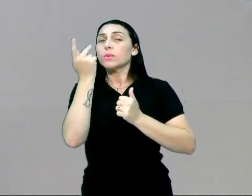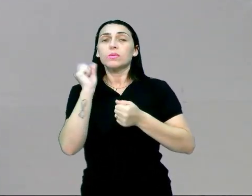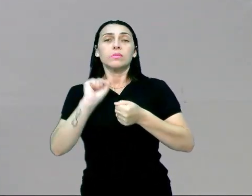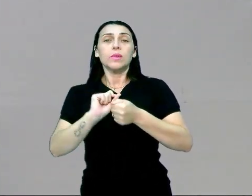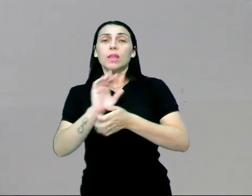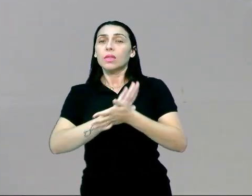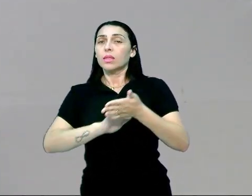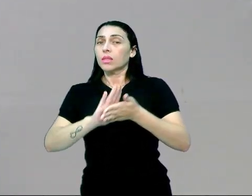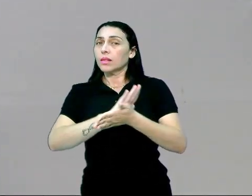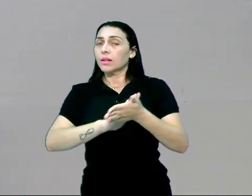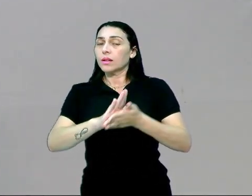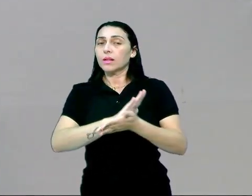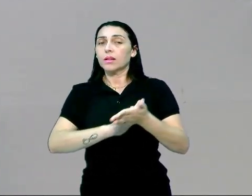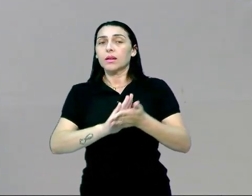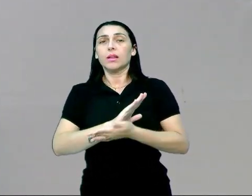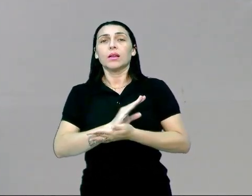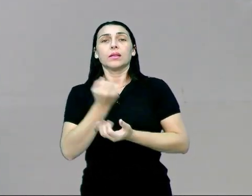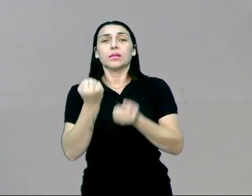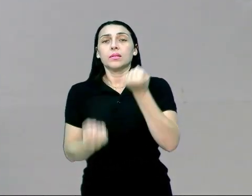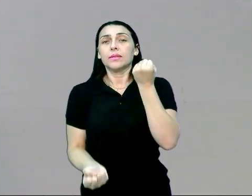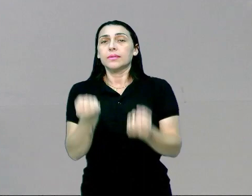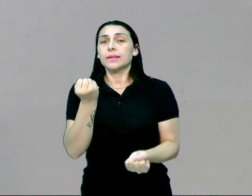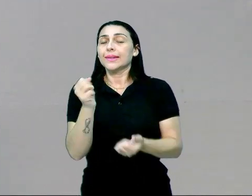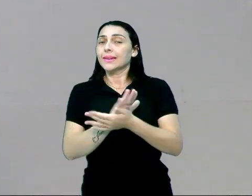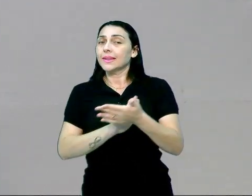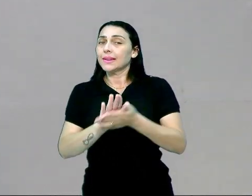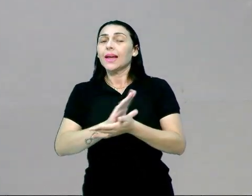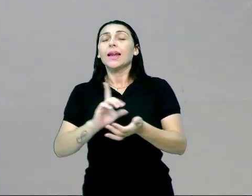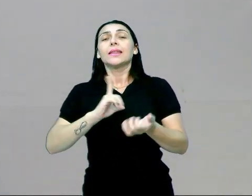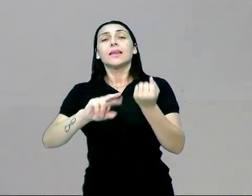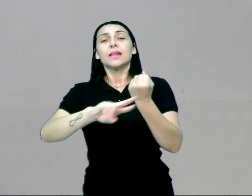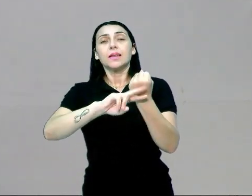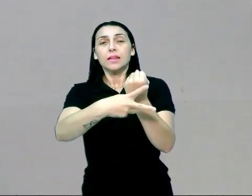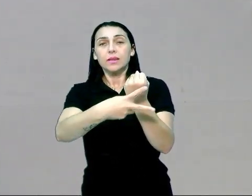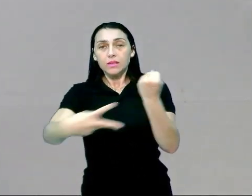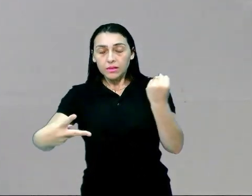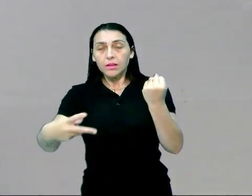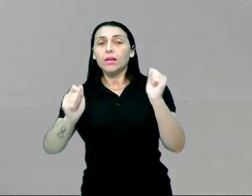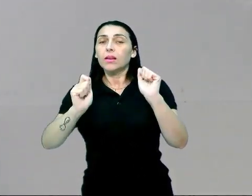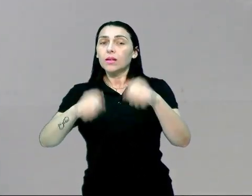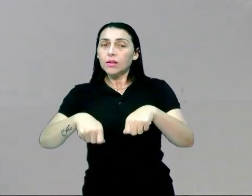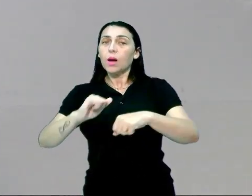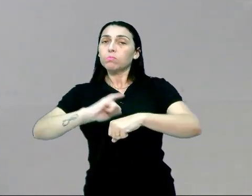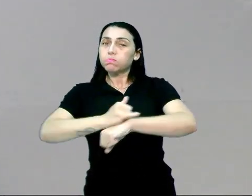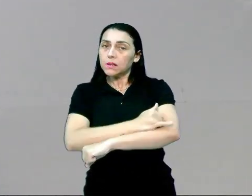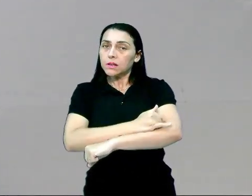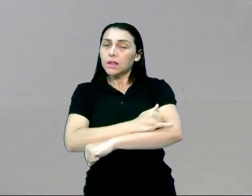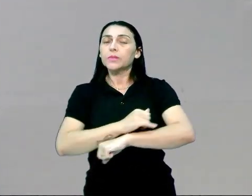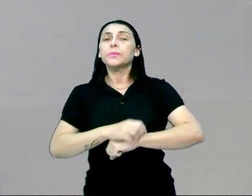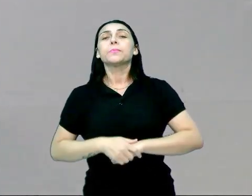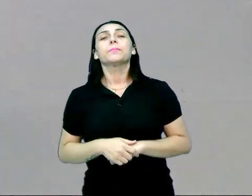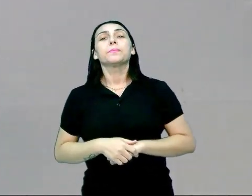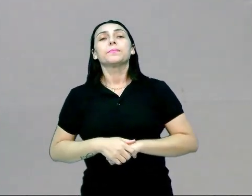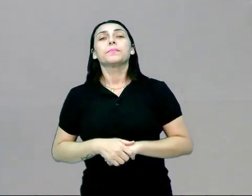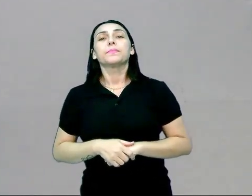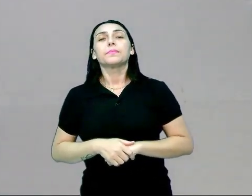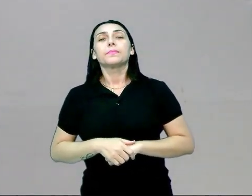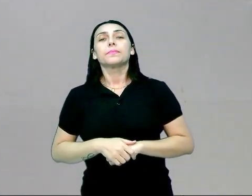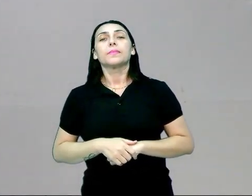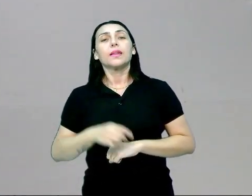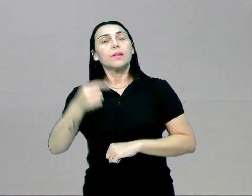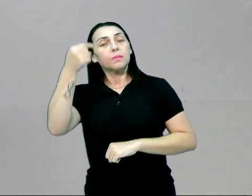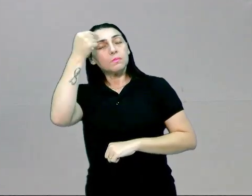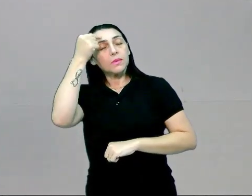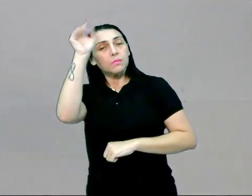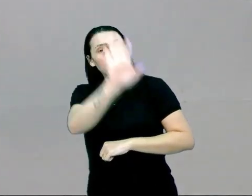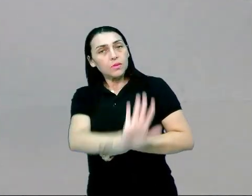a dinâmica de quem é sedentário é ter consequências, e uma das consequências possivelmente é a obesidade. Tranquilo? Então é esse mapeamento